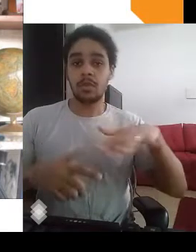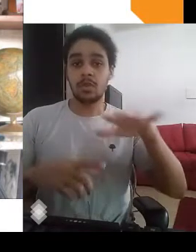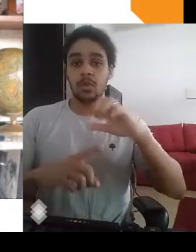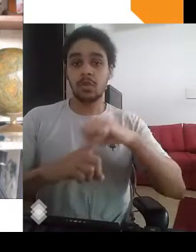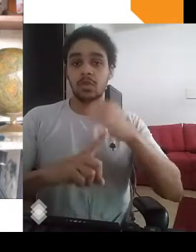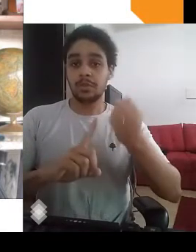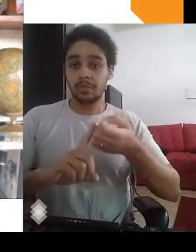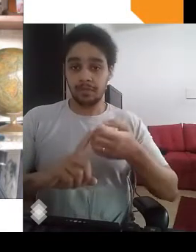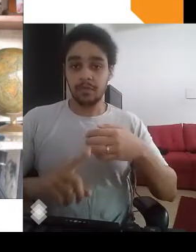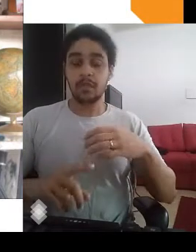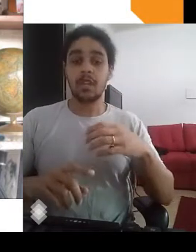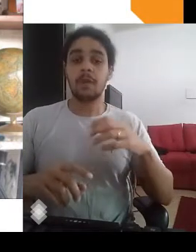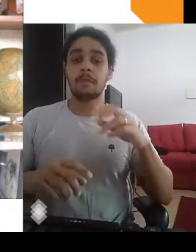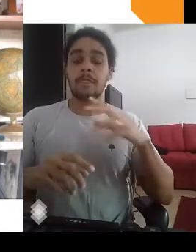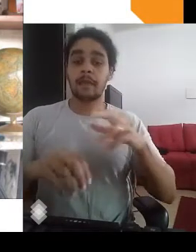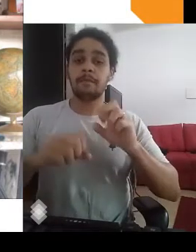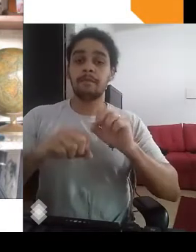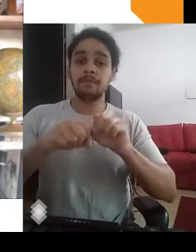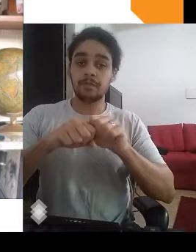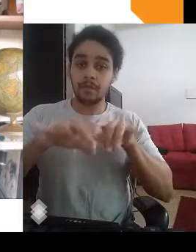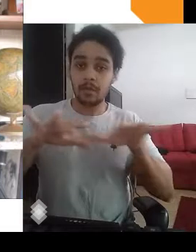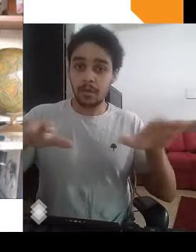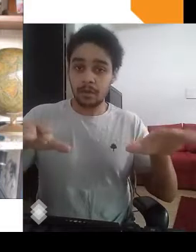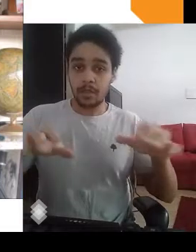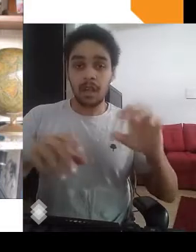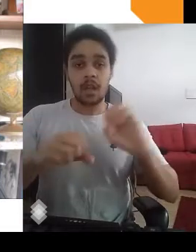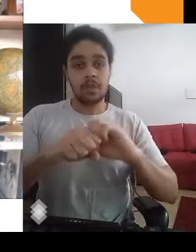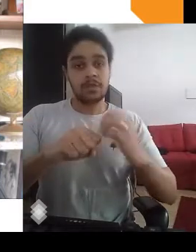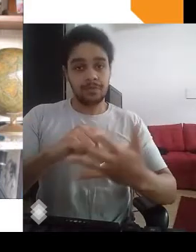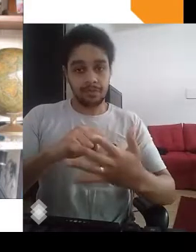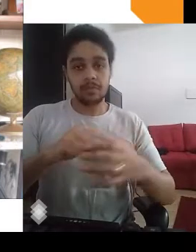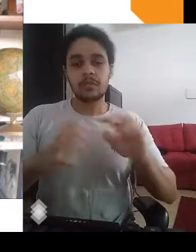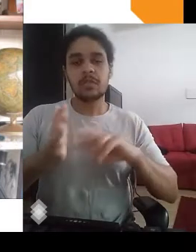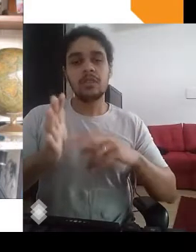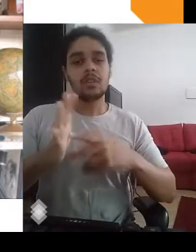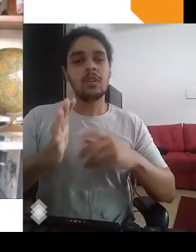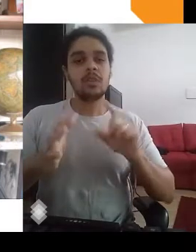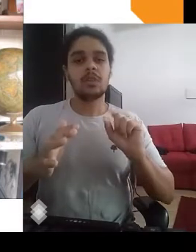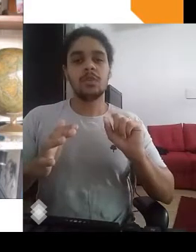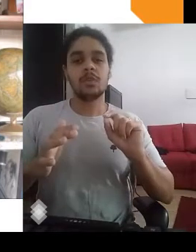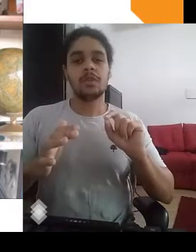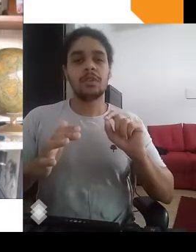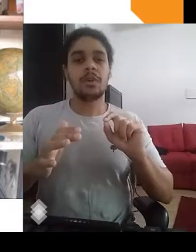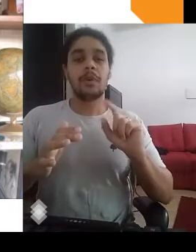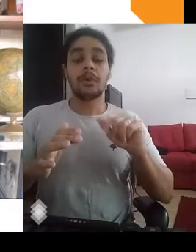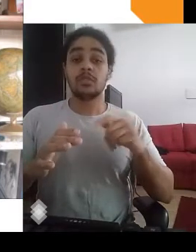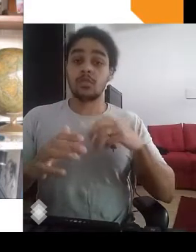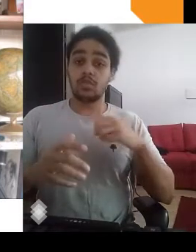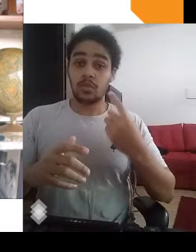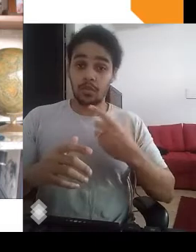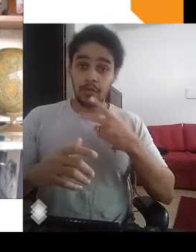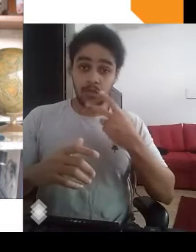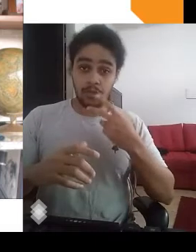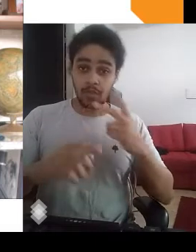socioespaciais urbanos como vetor da Covid-19. O que isso significa? Significa que a gente vai tentar